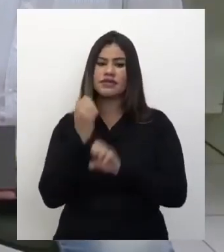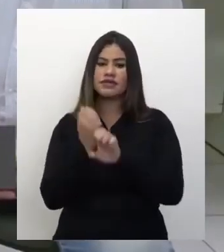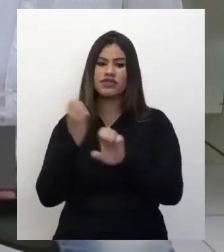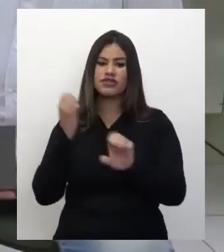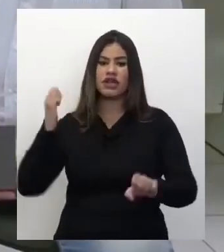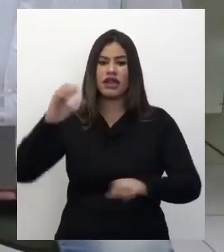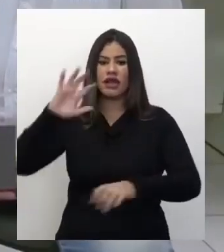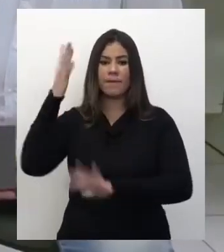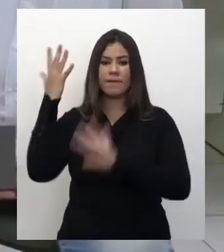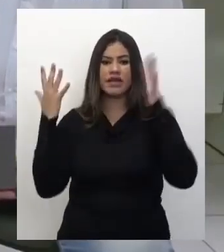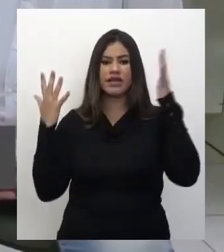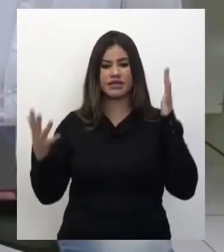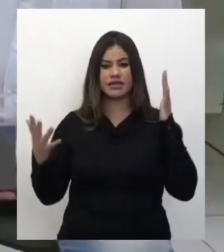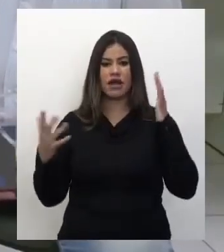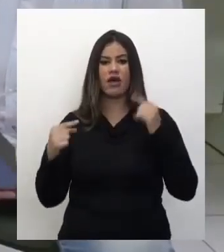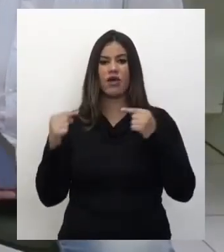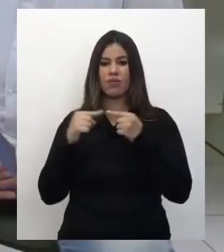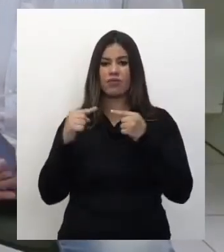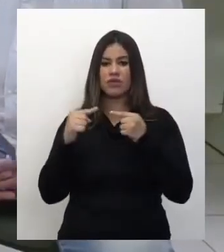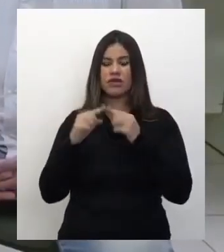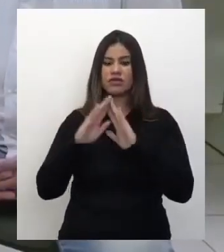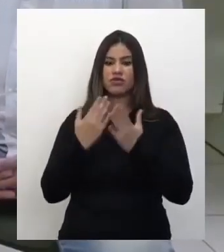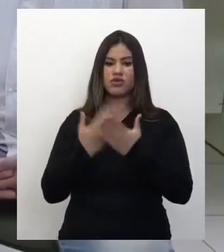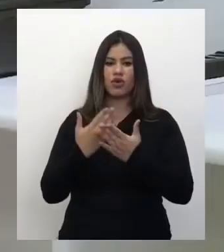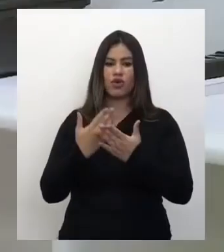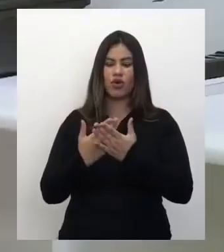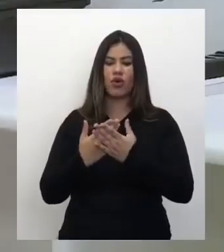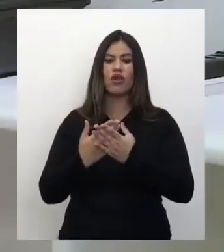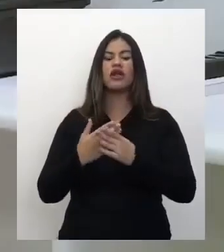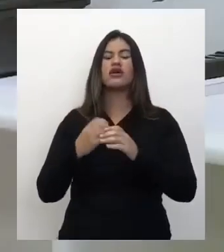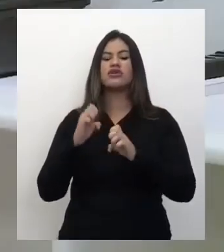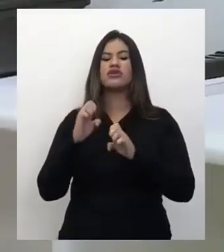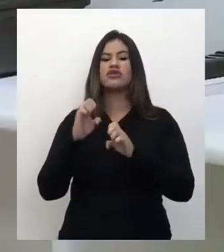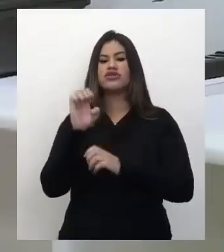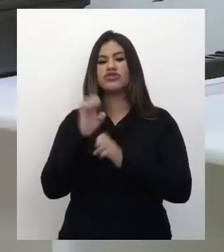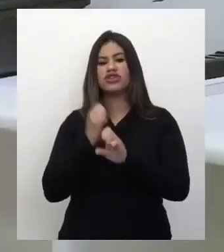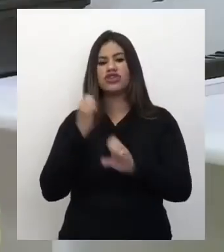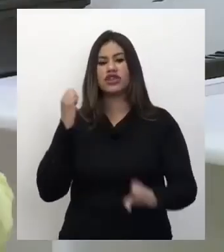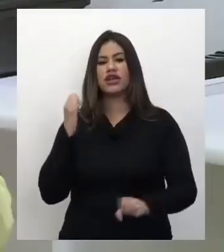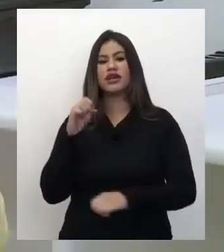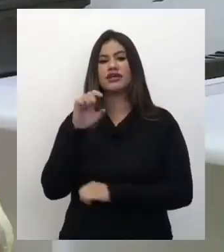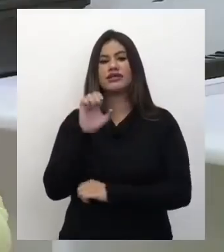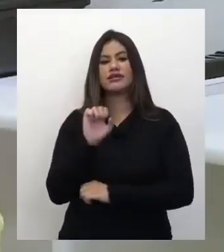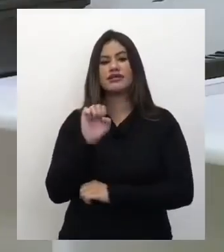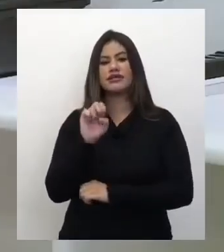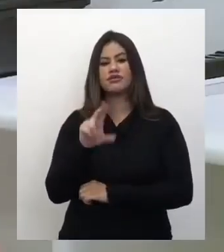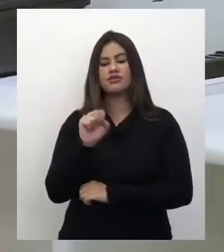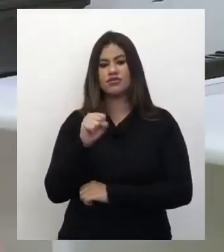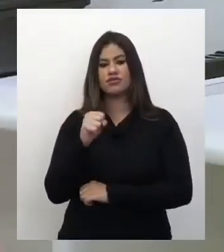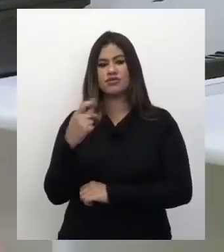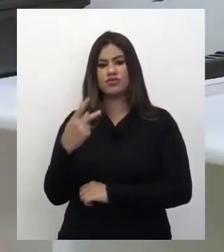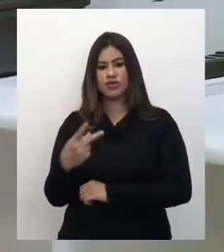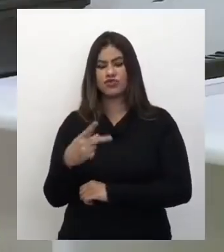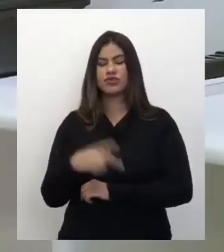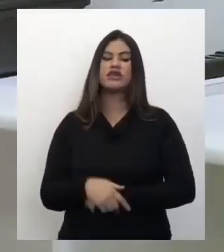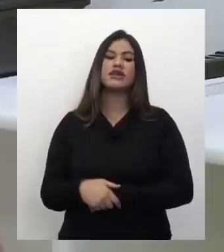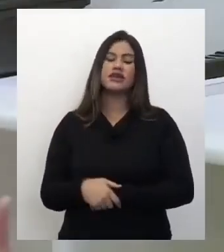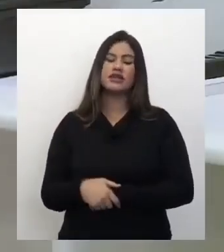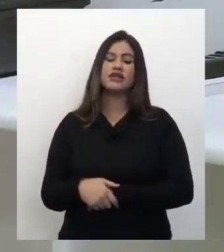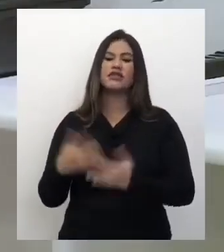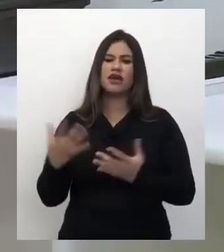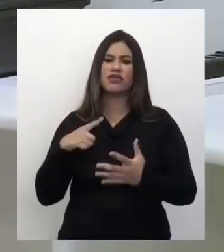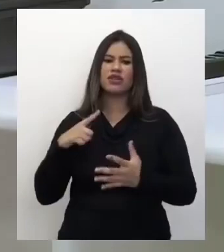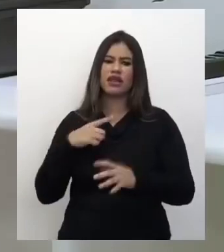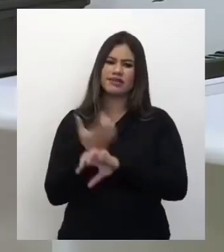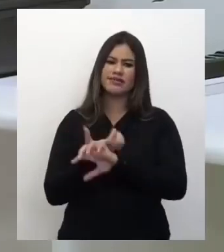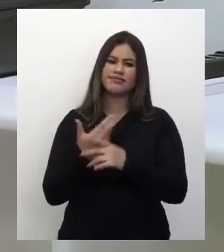Ambiental, que eu fiz na Escola de Engenharia de São Carlos da USP. Então, é uma trajetória bastante multidisciplinar, que é